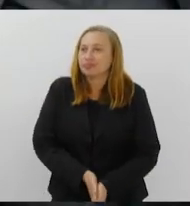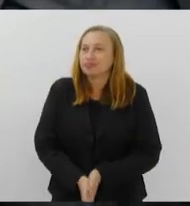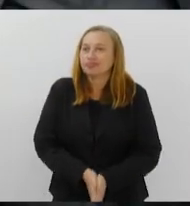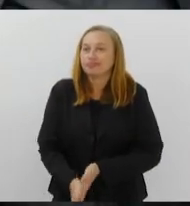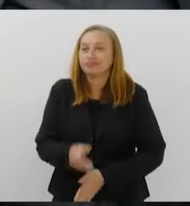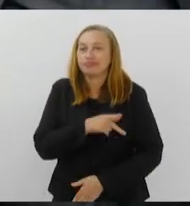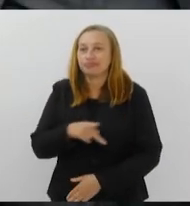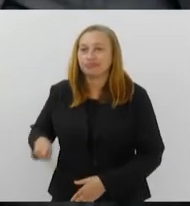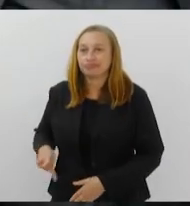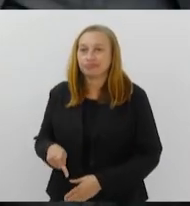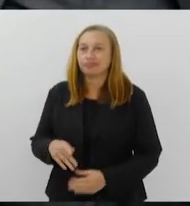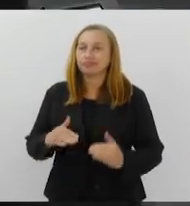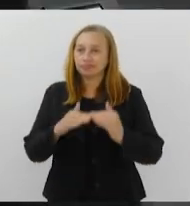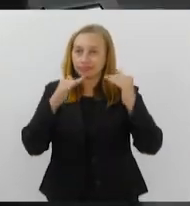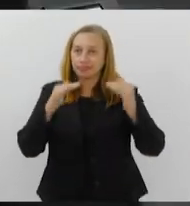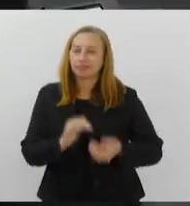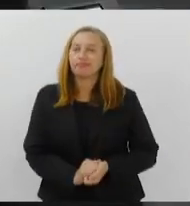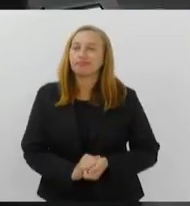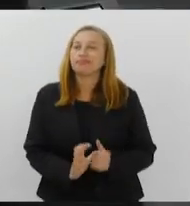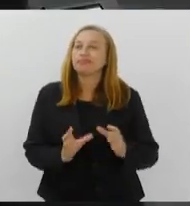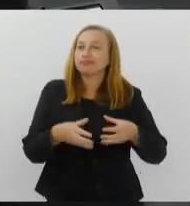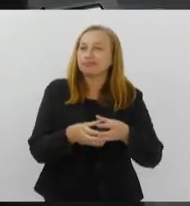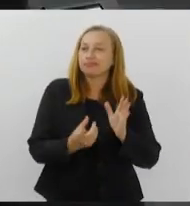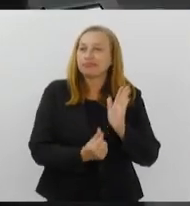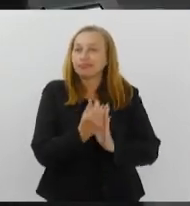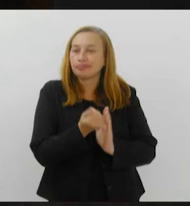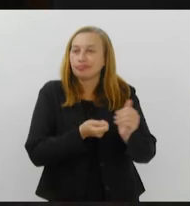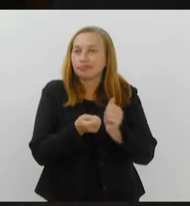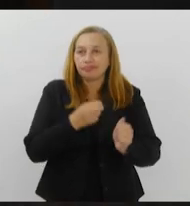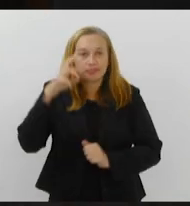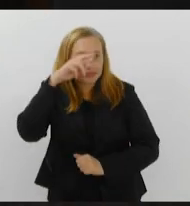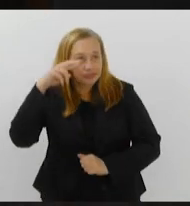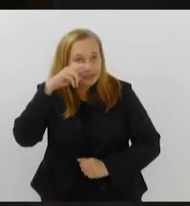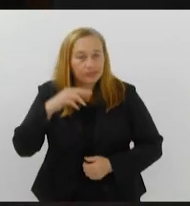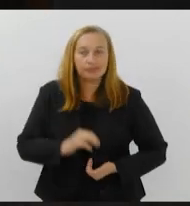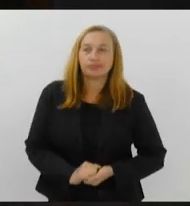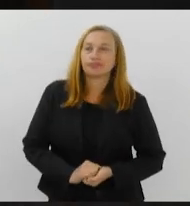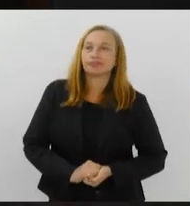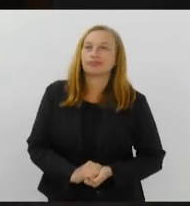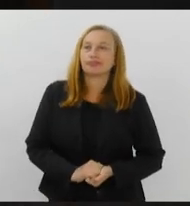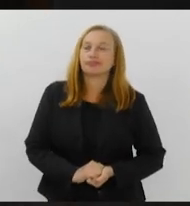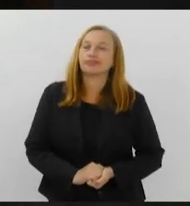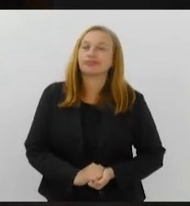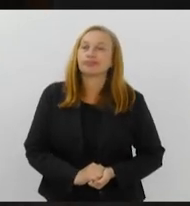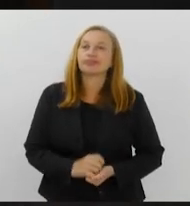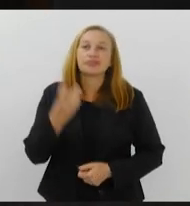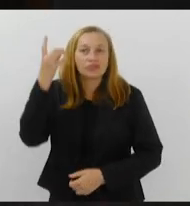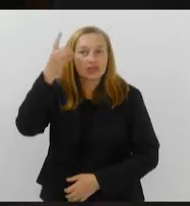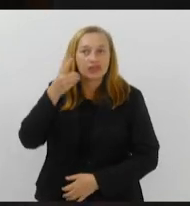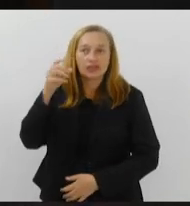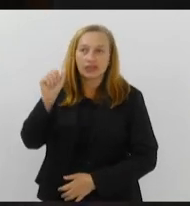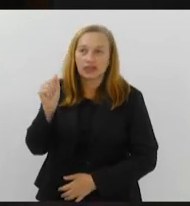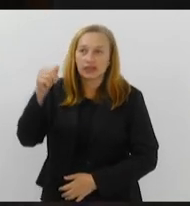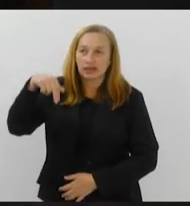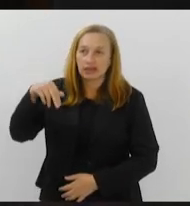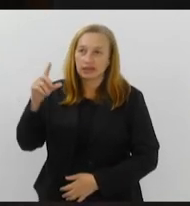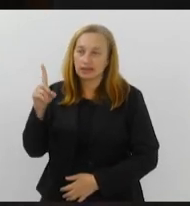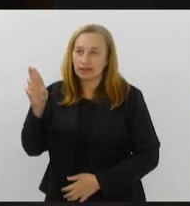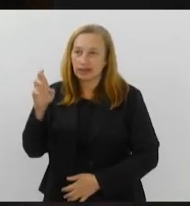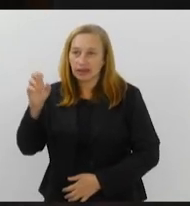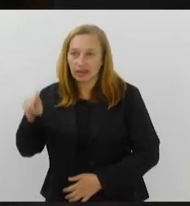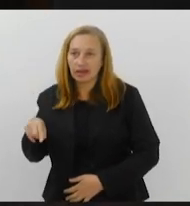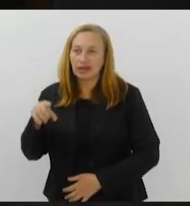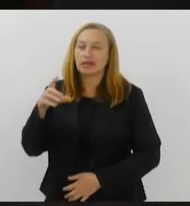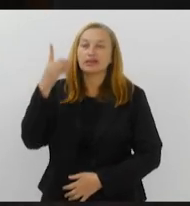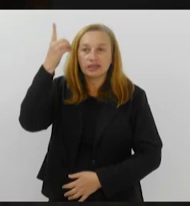presidente, favorável. Pela Comissão de Orçamento, Finanças, Fiscalização Financeira e Controle, deputado André Correia,